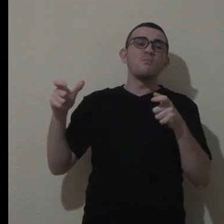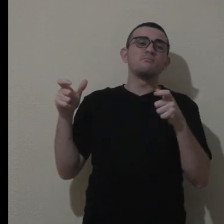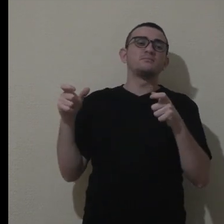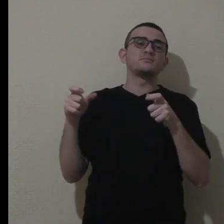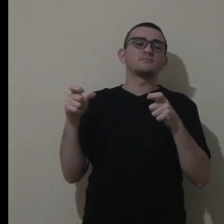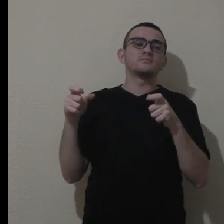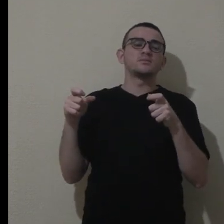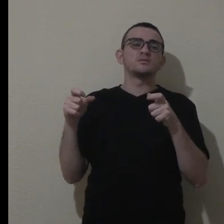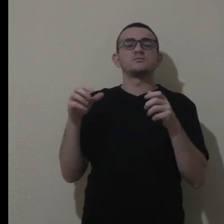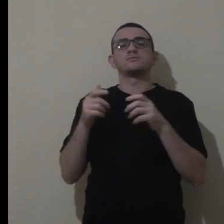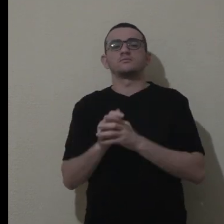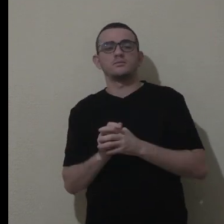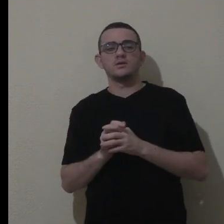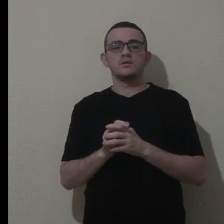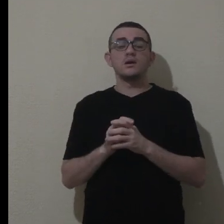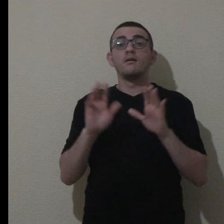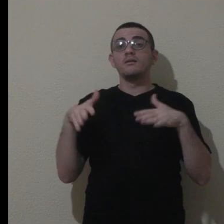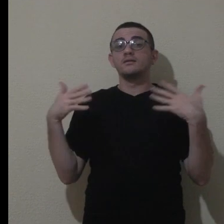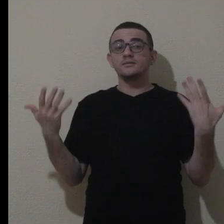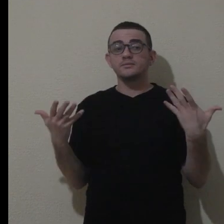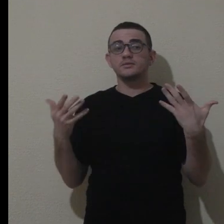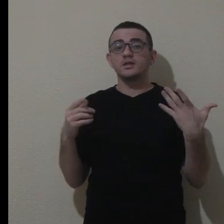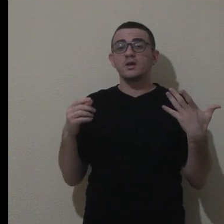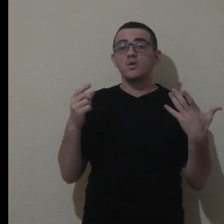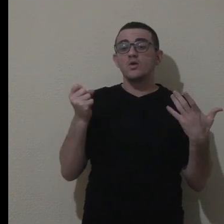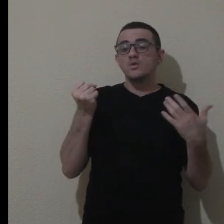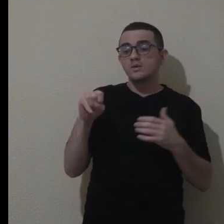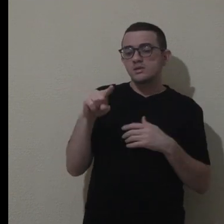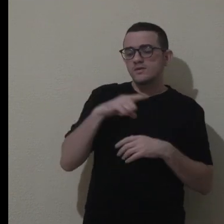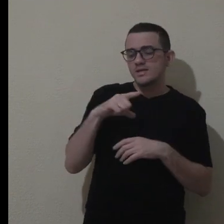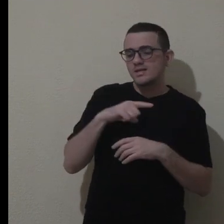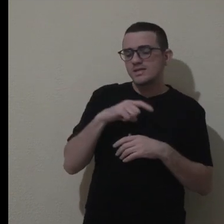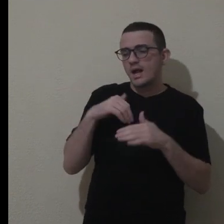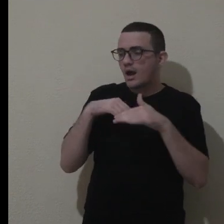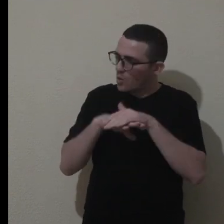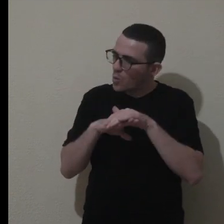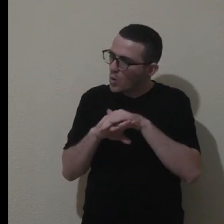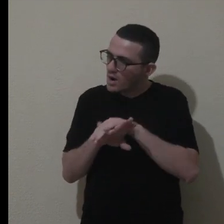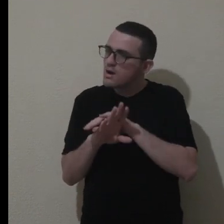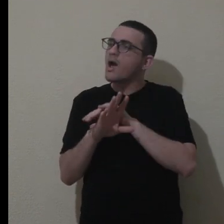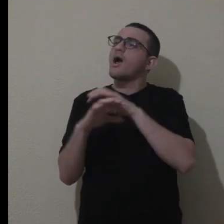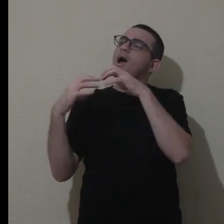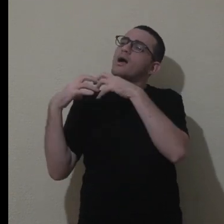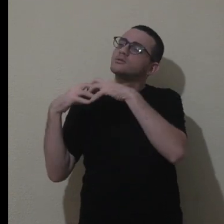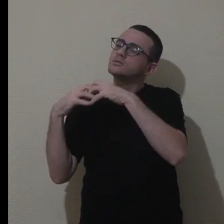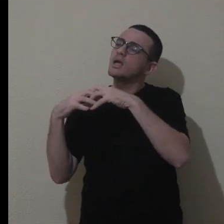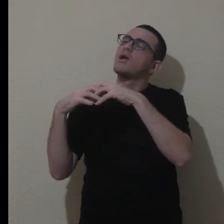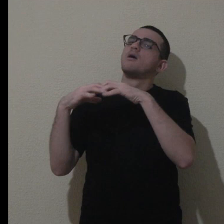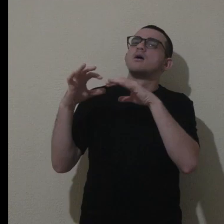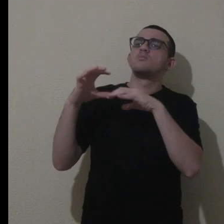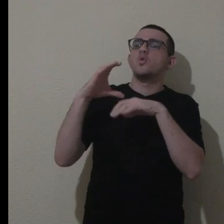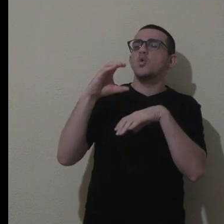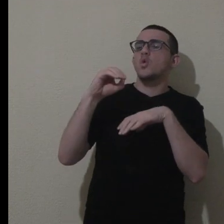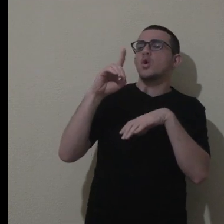né, com o tempo. Né? Então, se você tem uma reserva cognitiva que é